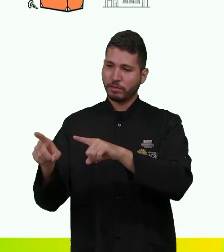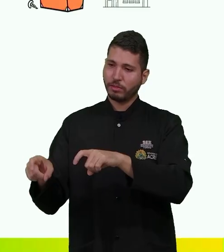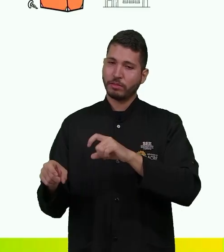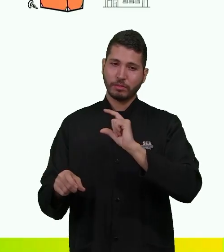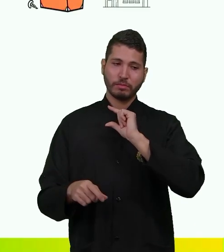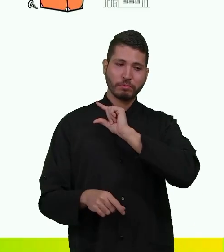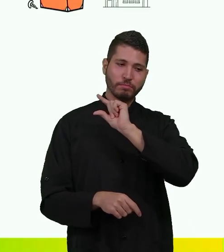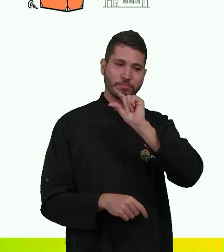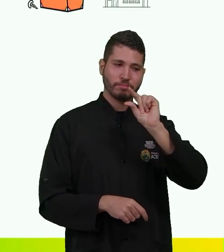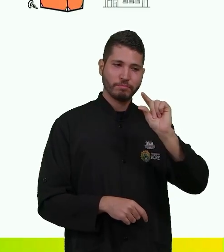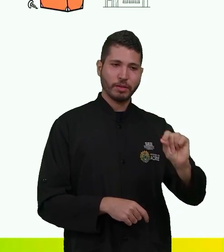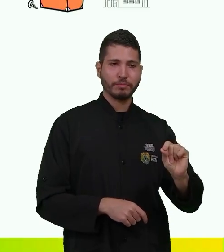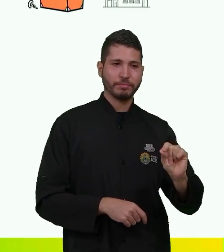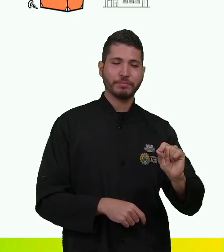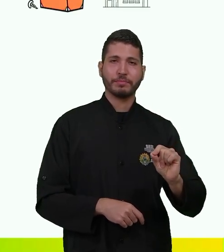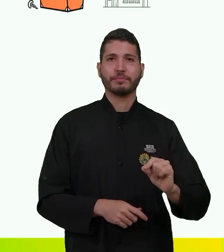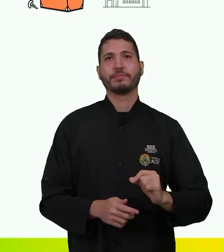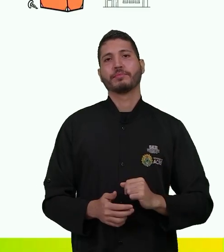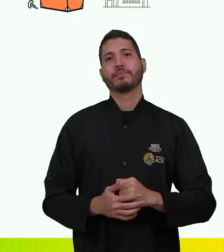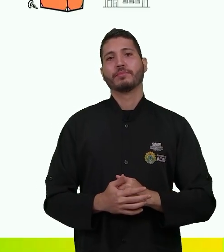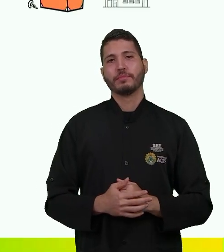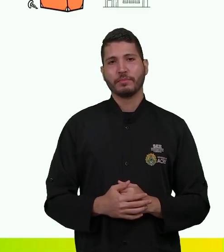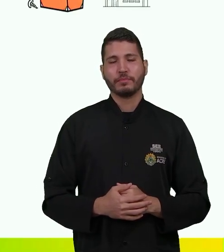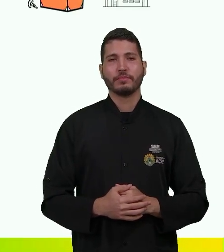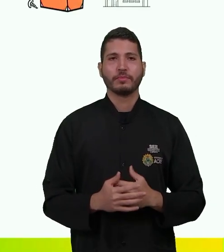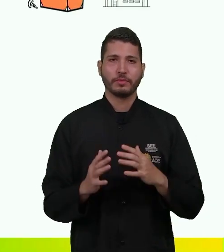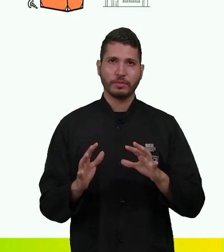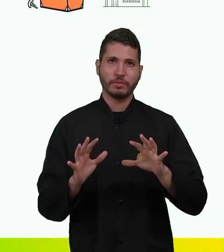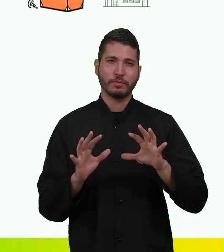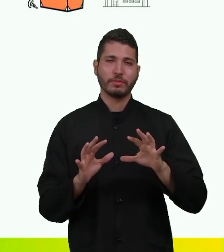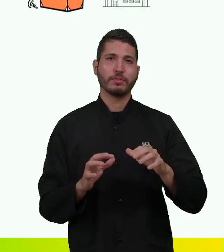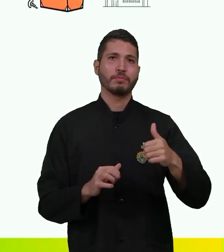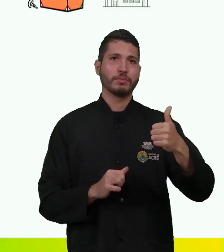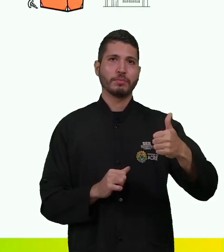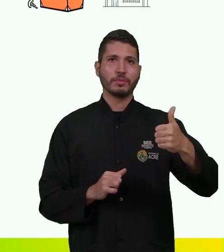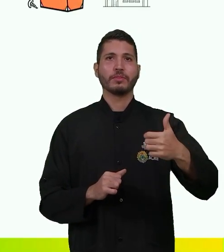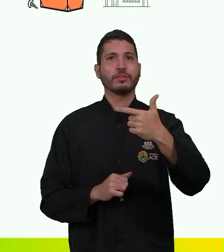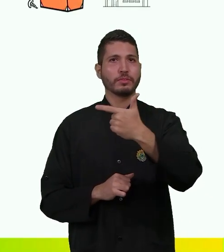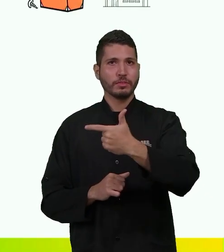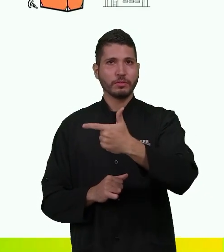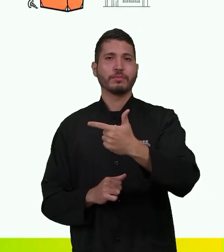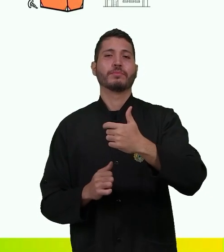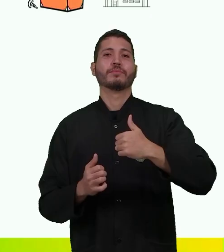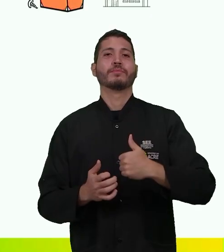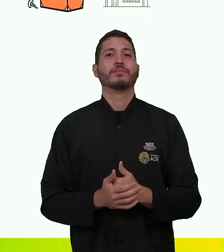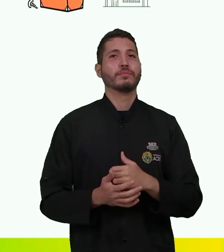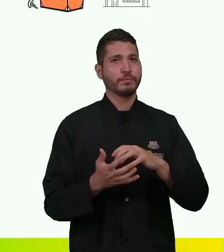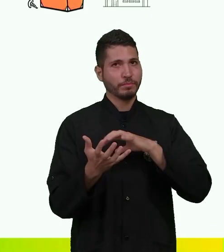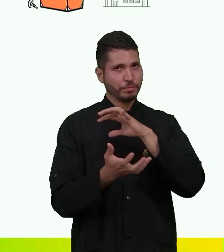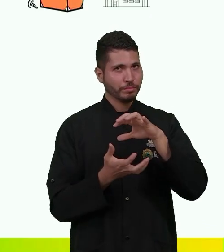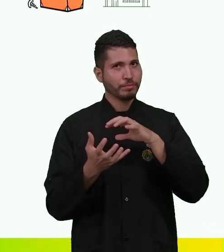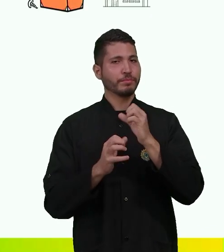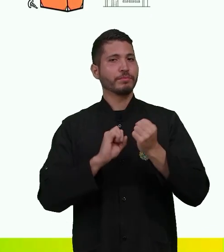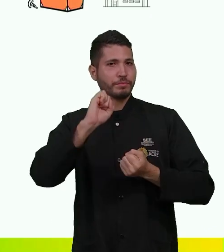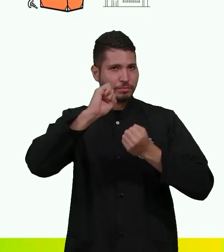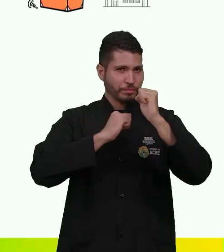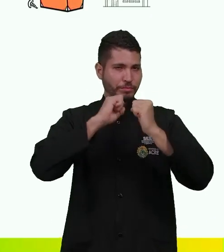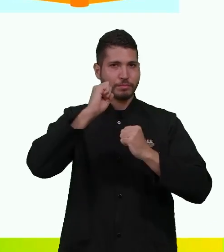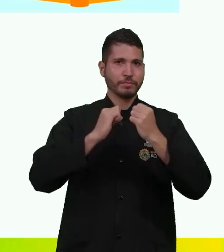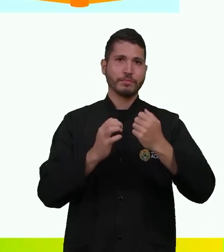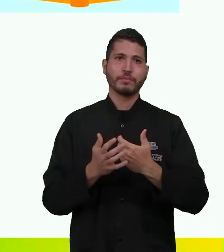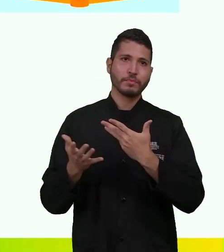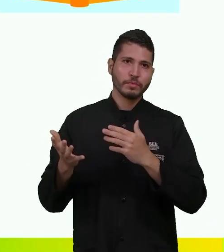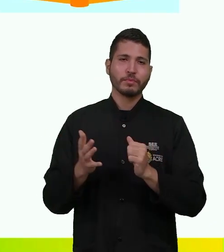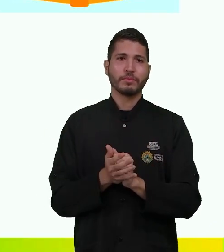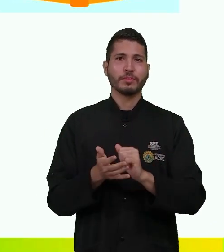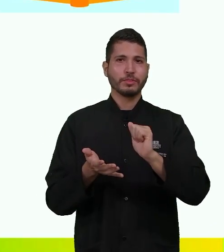foi isso, a primeira e a segunda Revolução Industrial. Eu te convido agora a resolver duas questões que eu trouxe para ilustrar